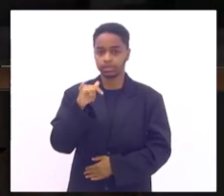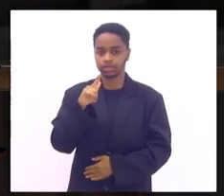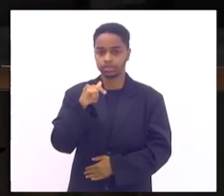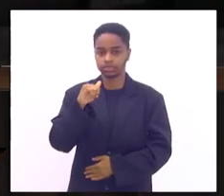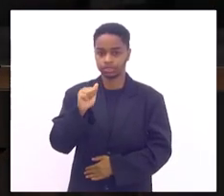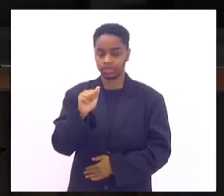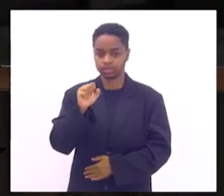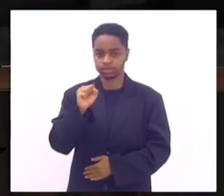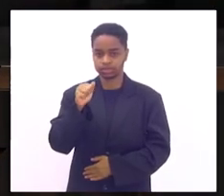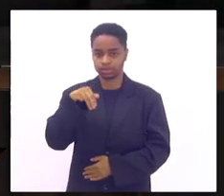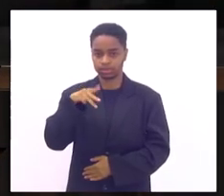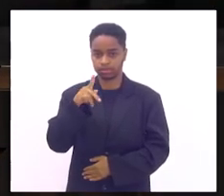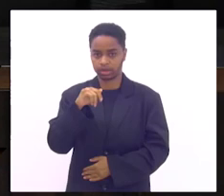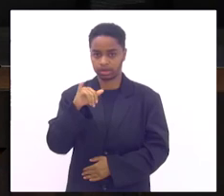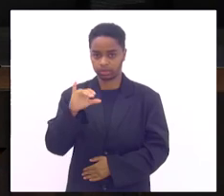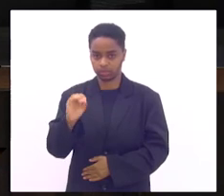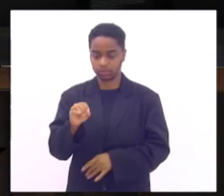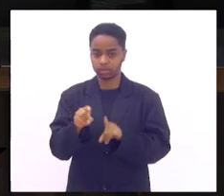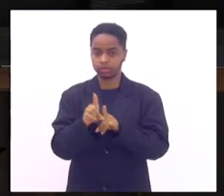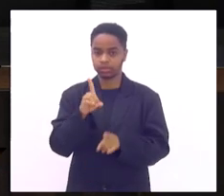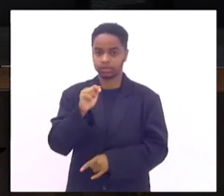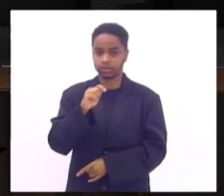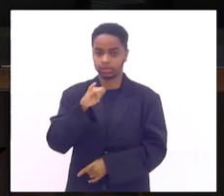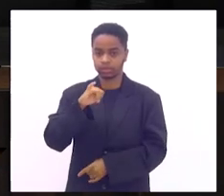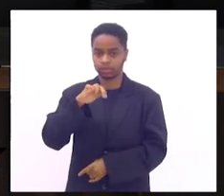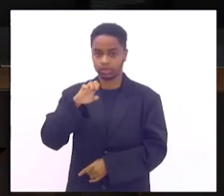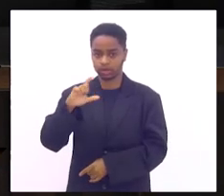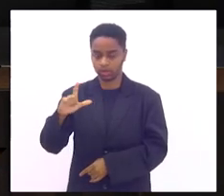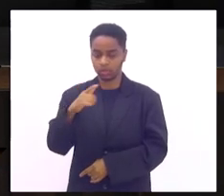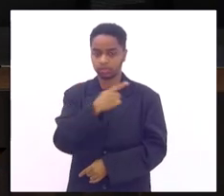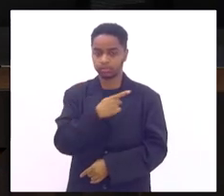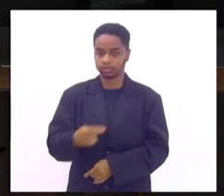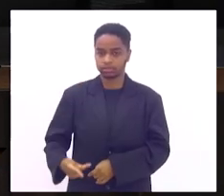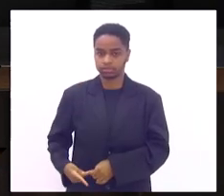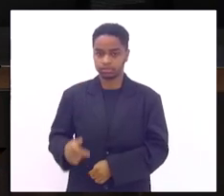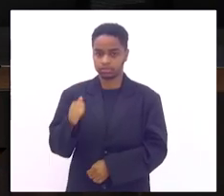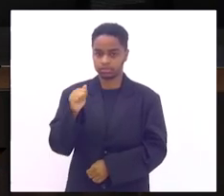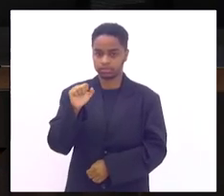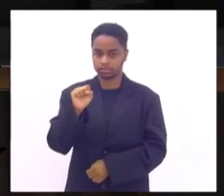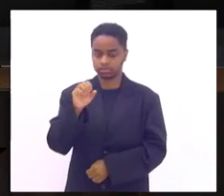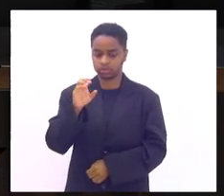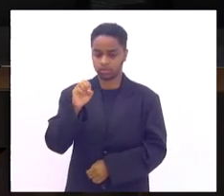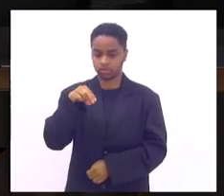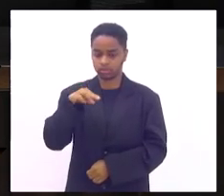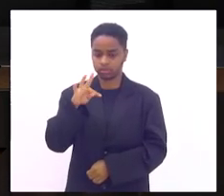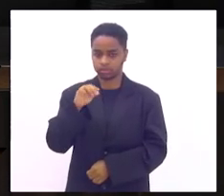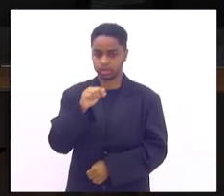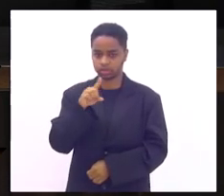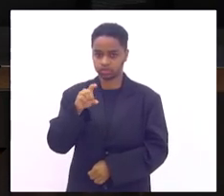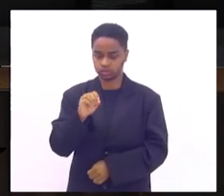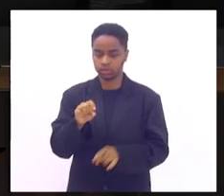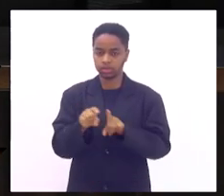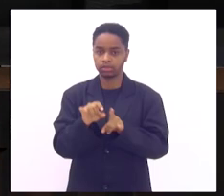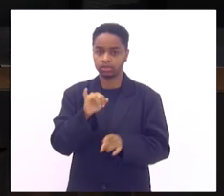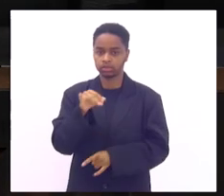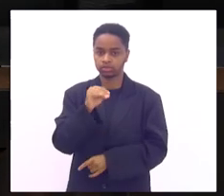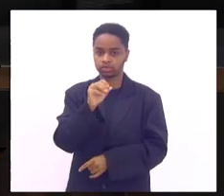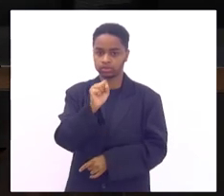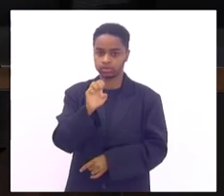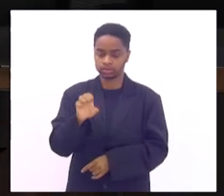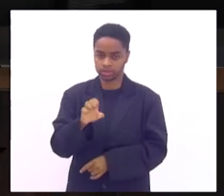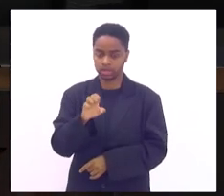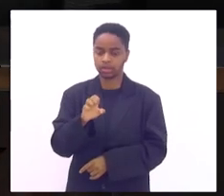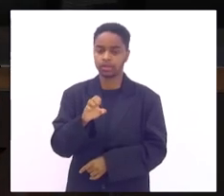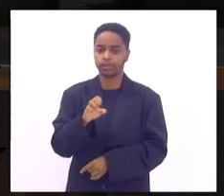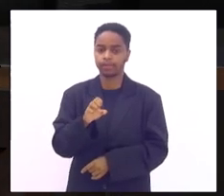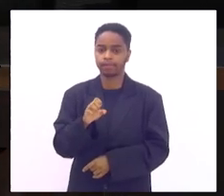Sampaio, do Daniel Virgínio, presidente da Ascontaso, José Américo, presidente da Associação de Profissionais de Contabilidade